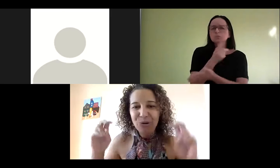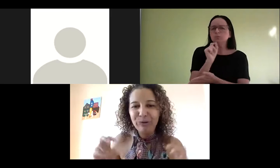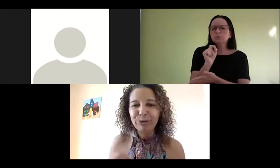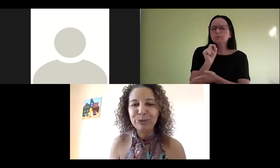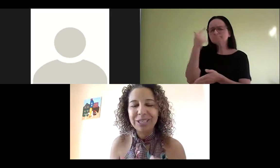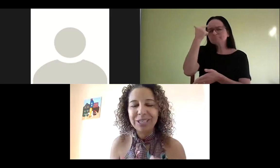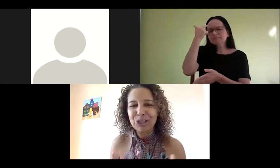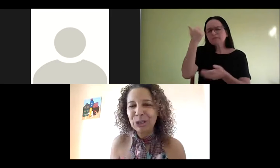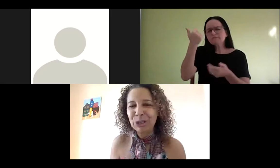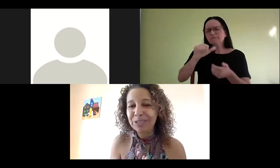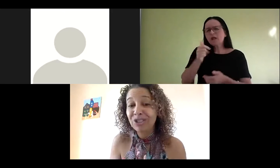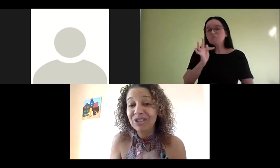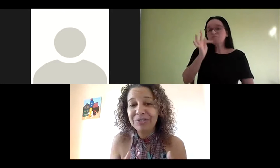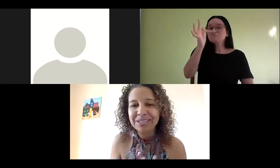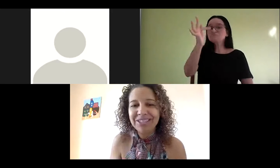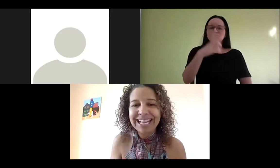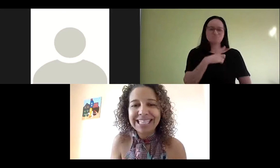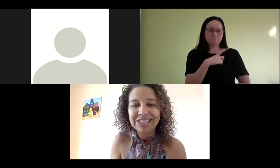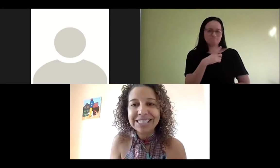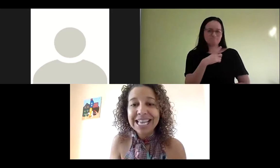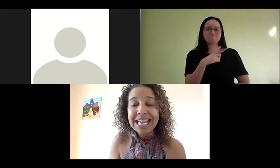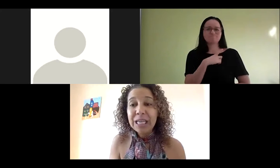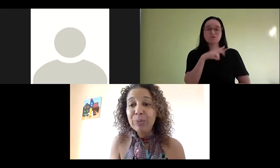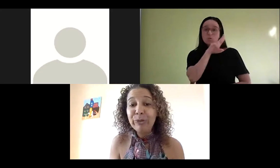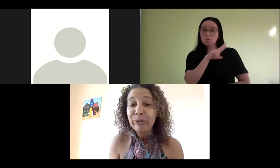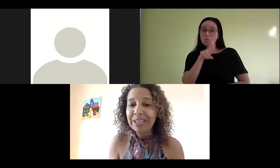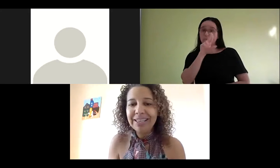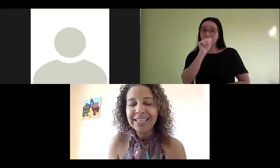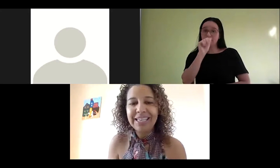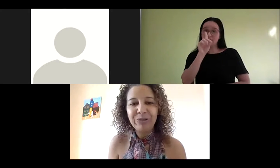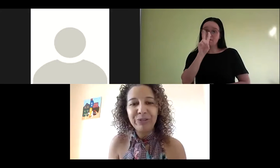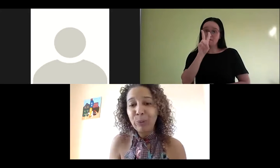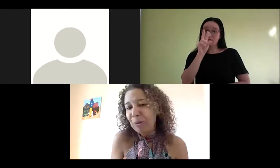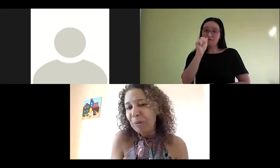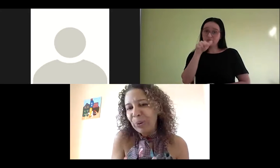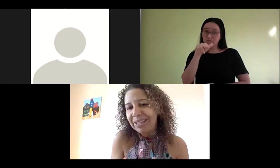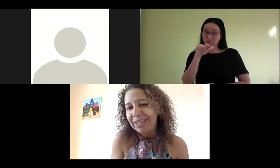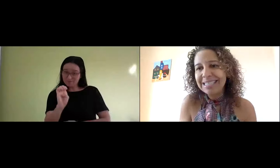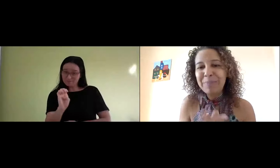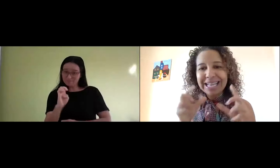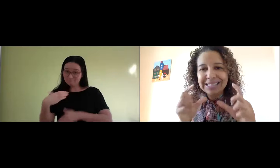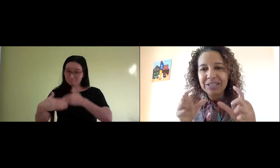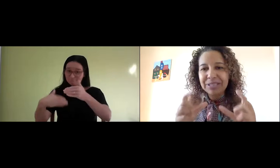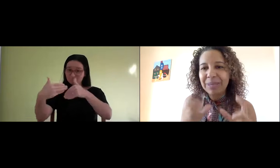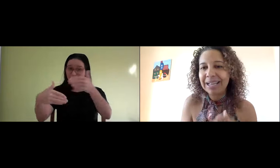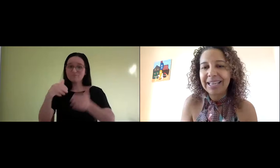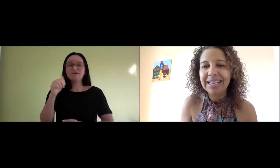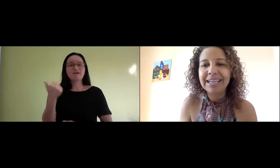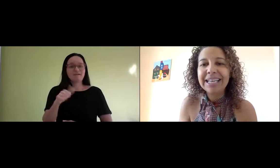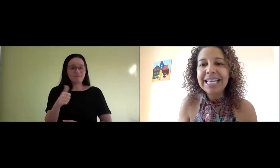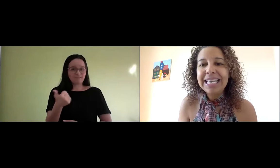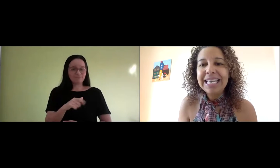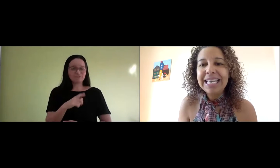o futuro. Então, a gente chama isso de advanced analytics. E, por fim, e eu vim contar um pouquinho desse pedacinho da minha